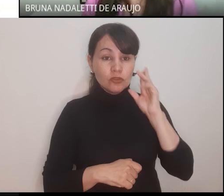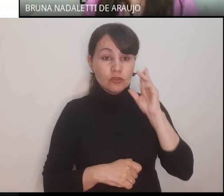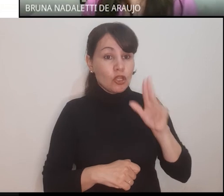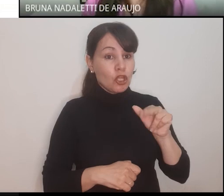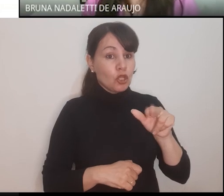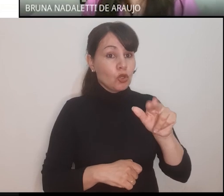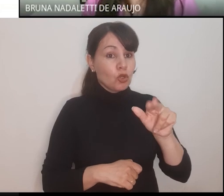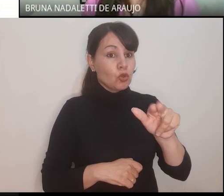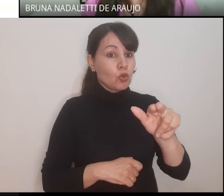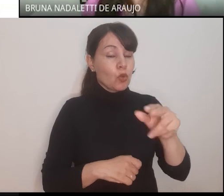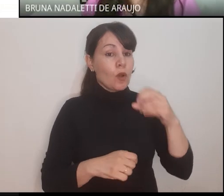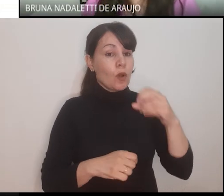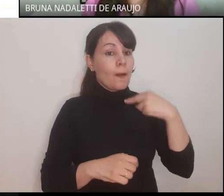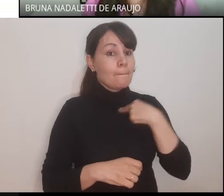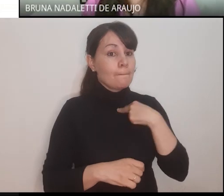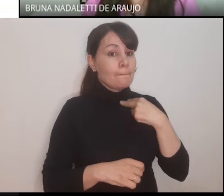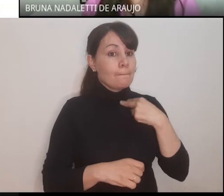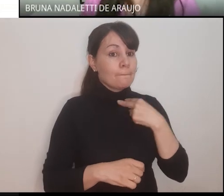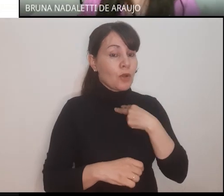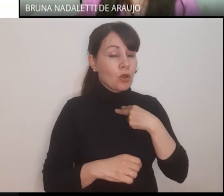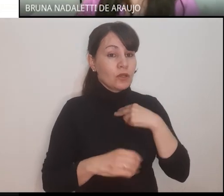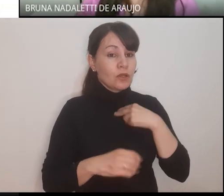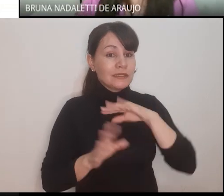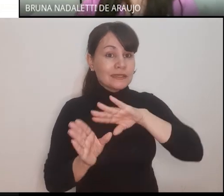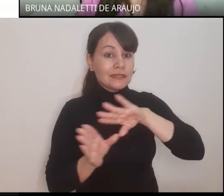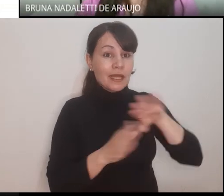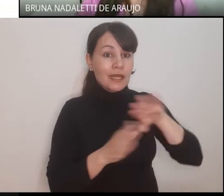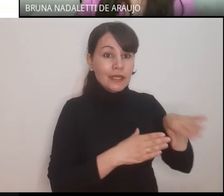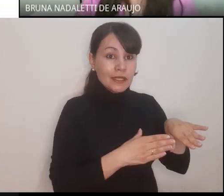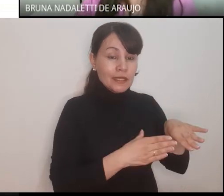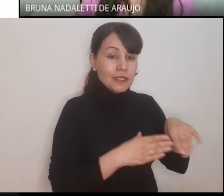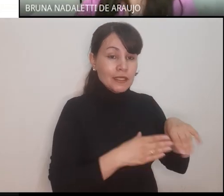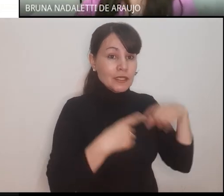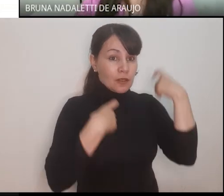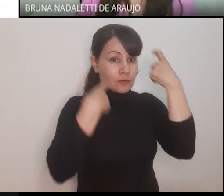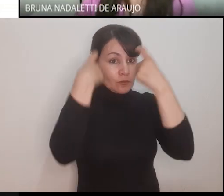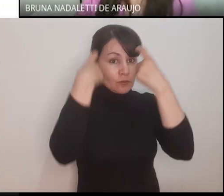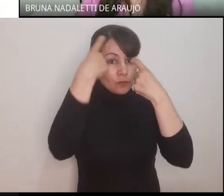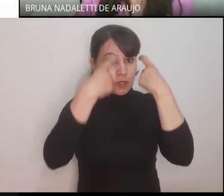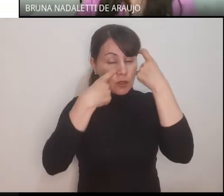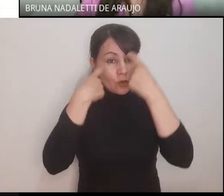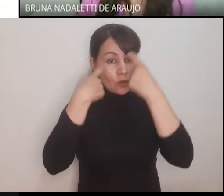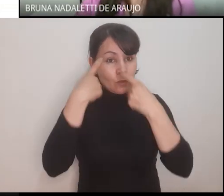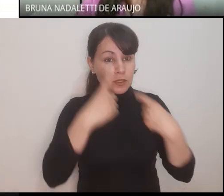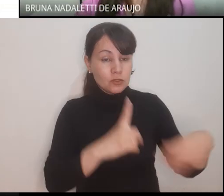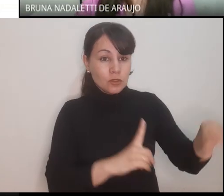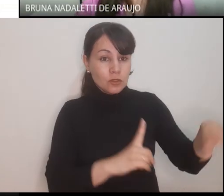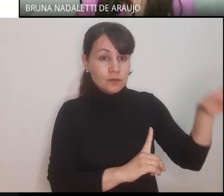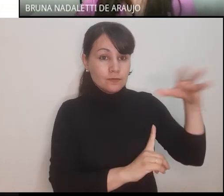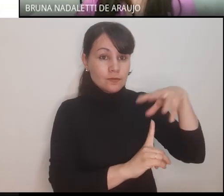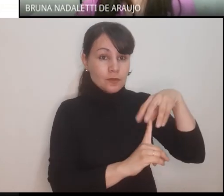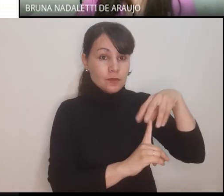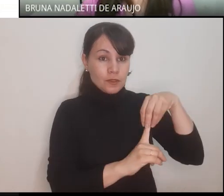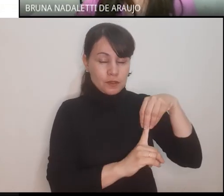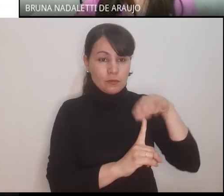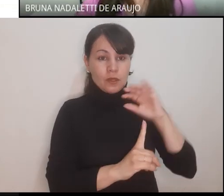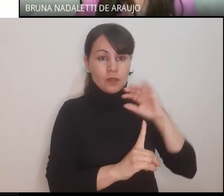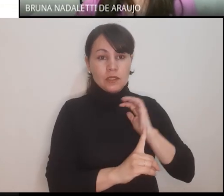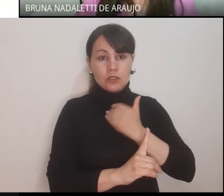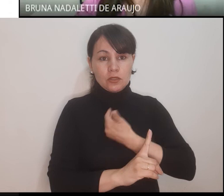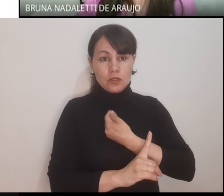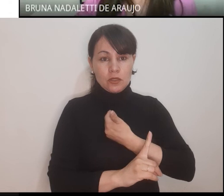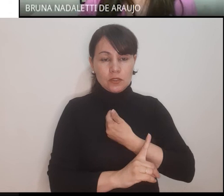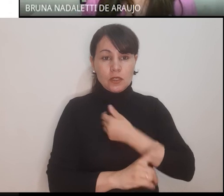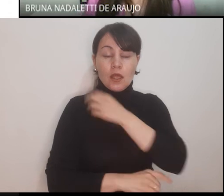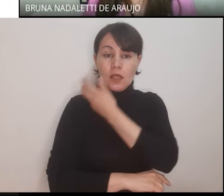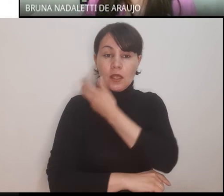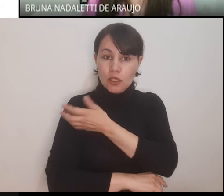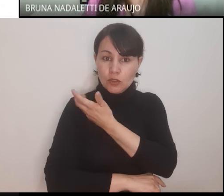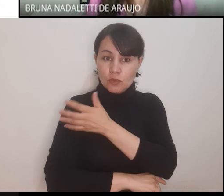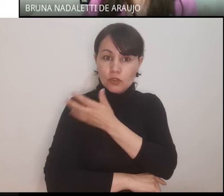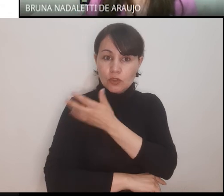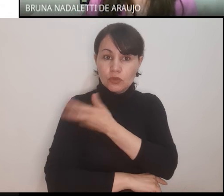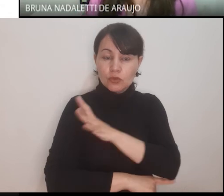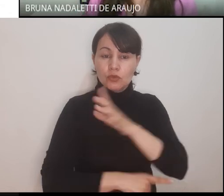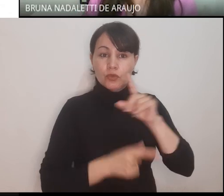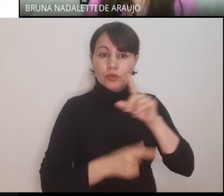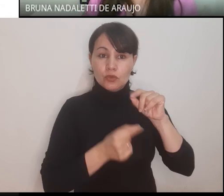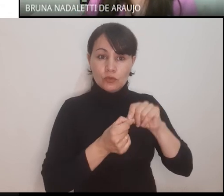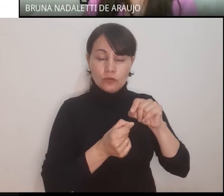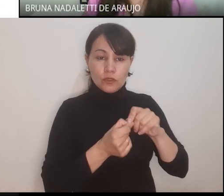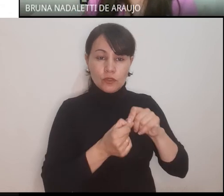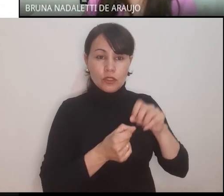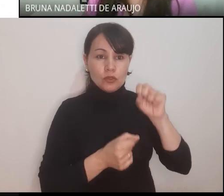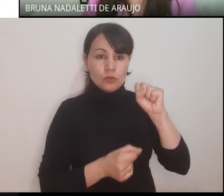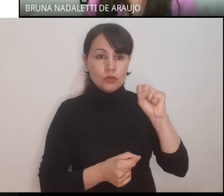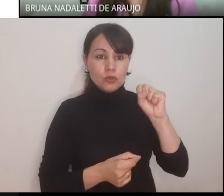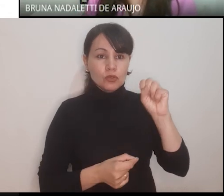pode sair do centro das nossas preocupações principais. Em um estudo realizado por Souza